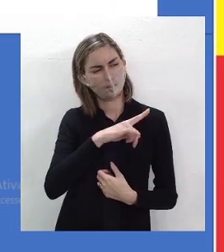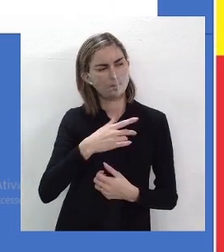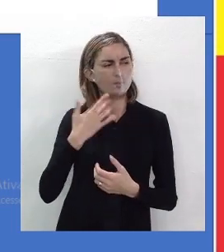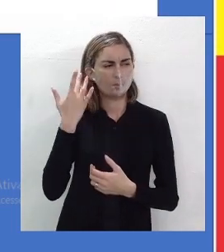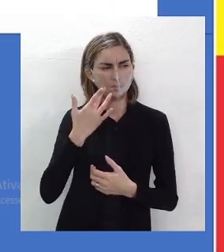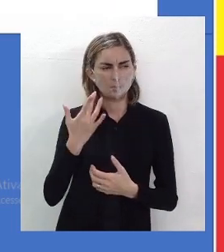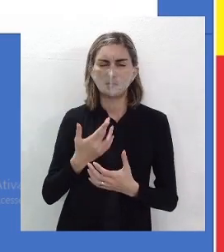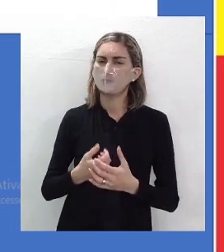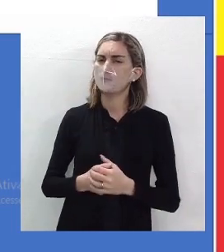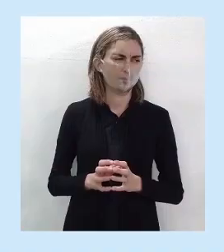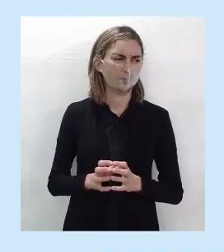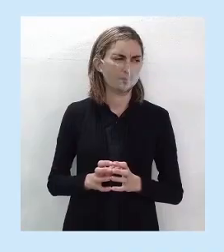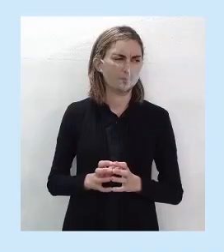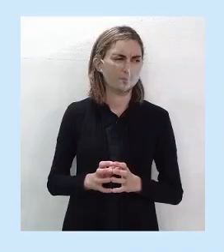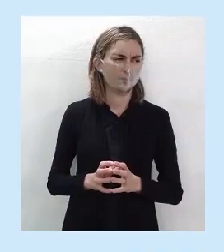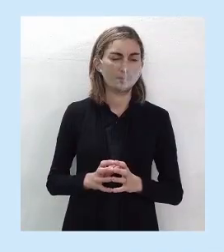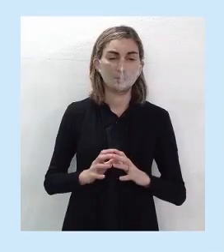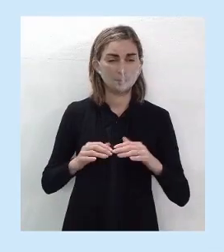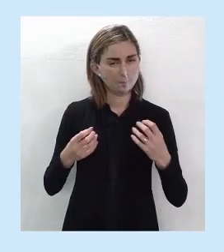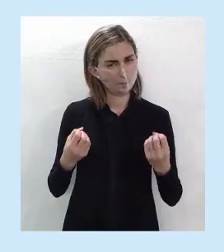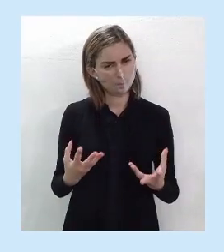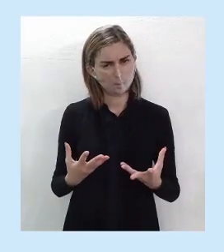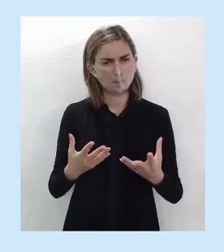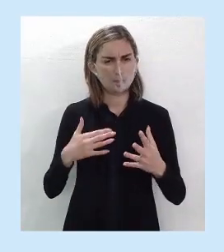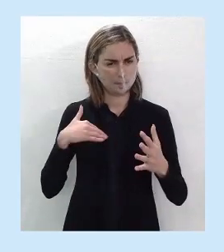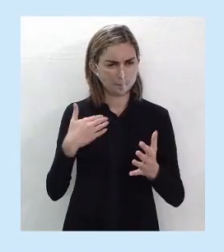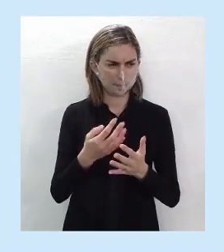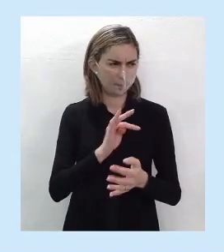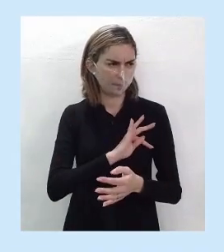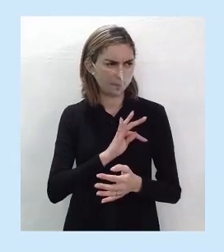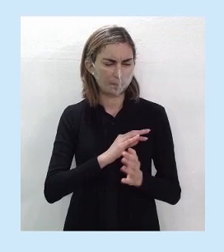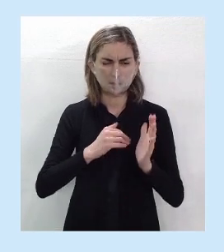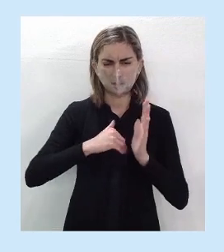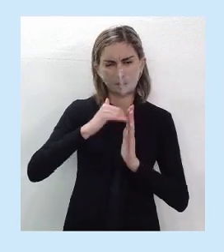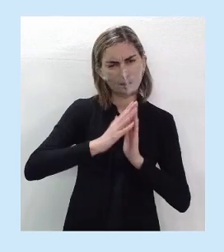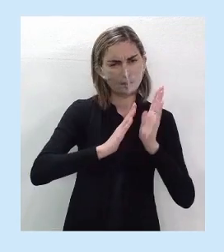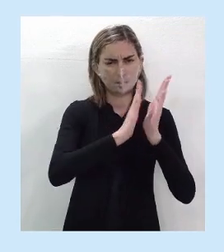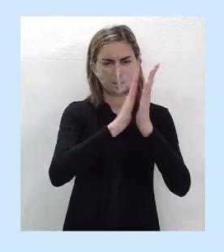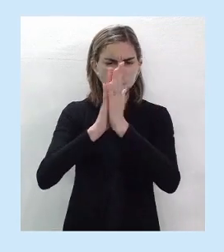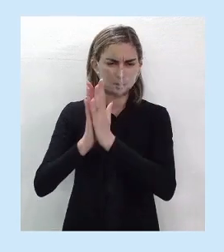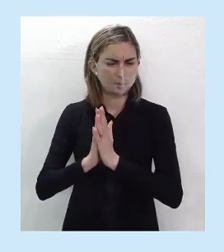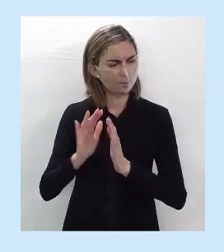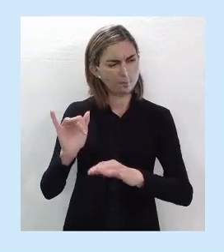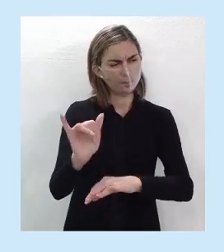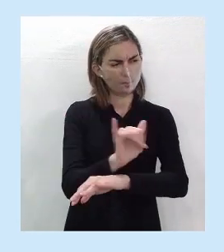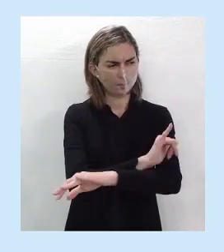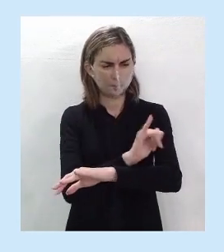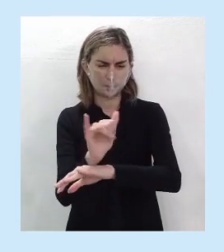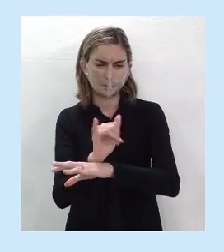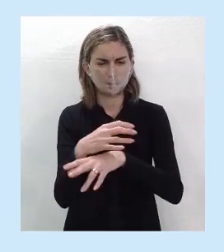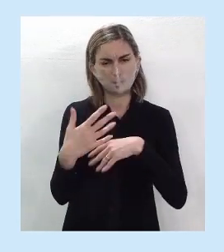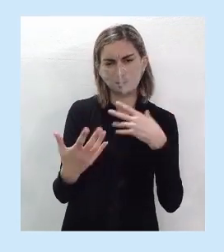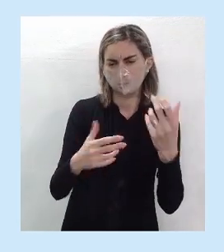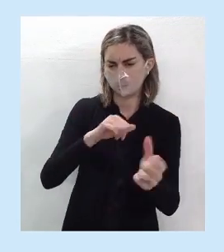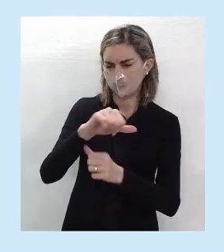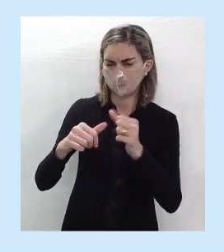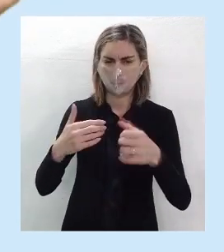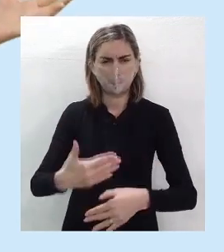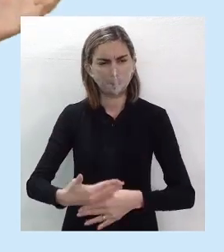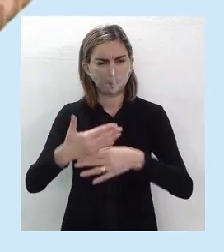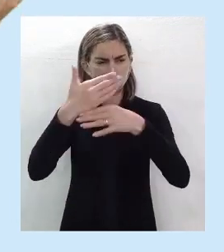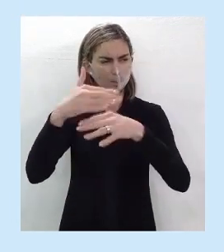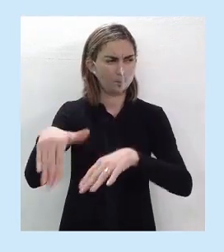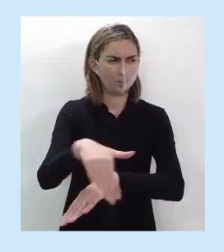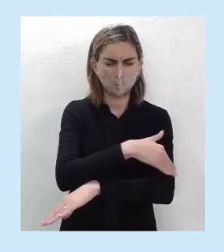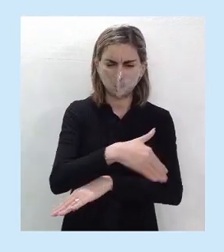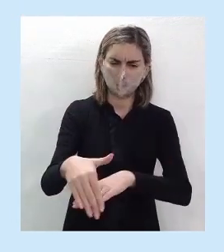Eu acho. Bom, pessoal, a técnica do lambe-lambe não é essa estratégia aí da gente tornar as paredes